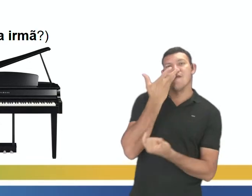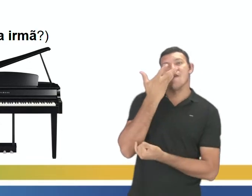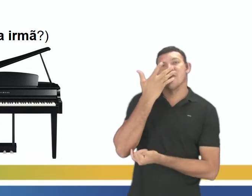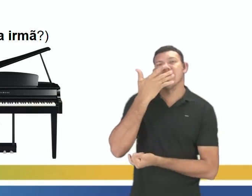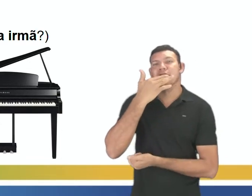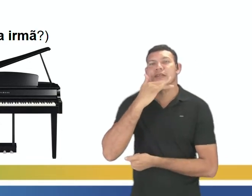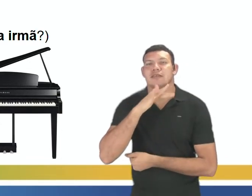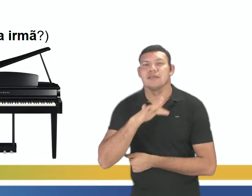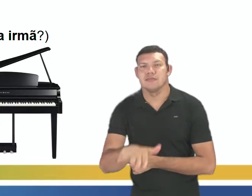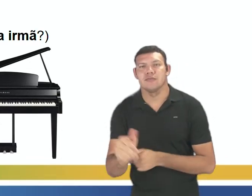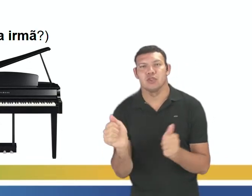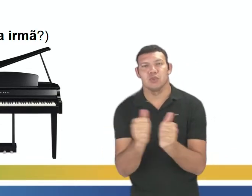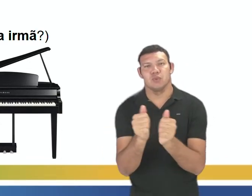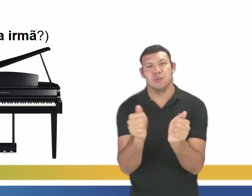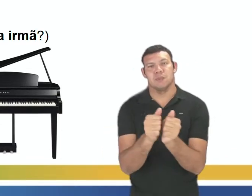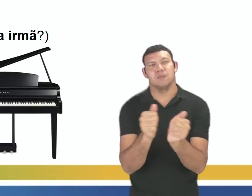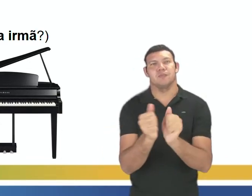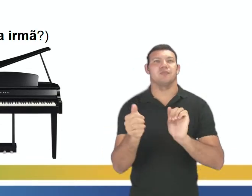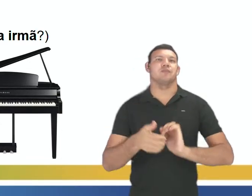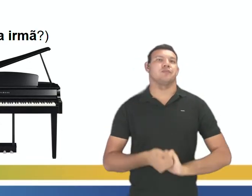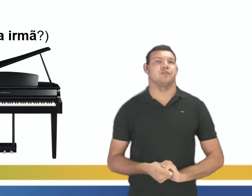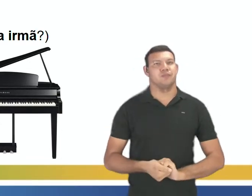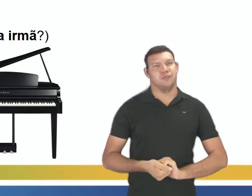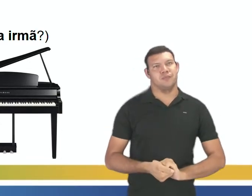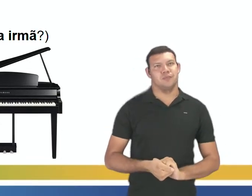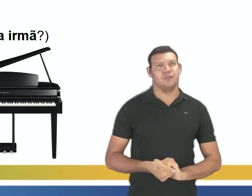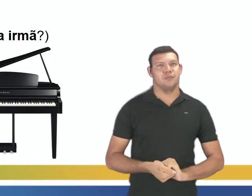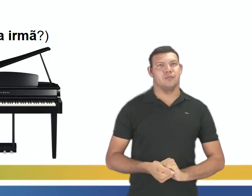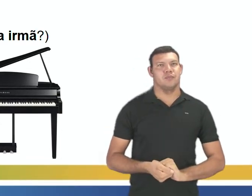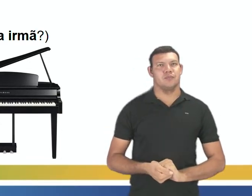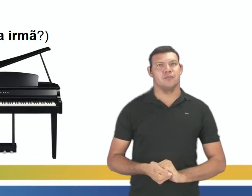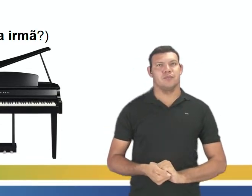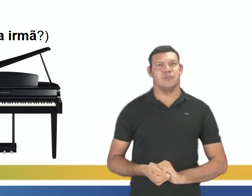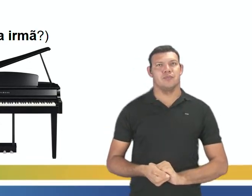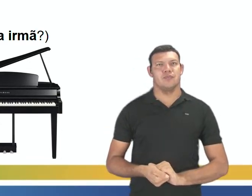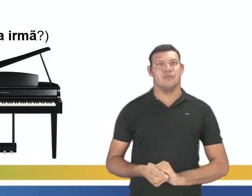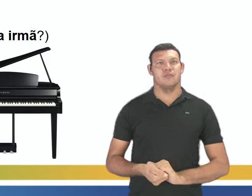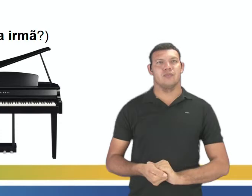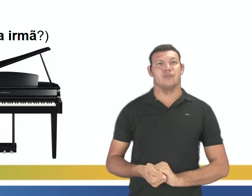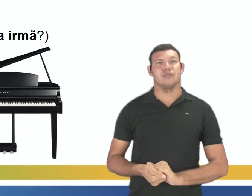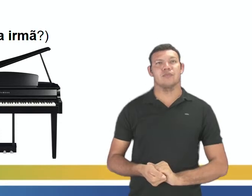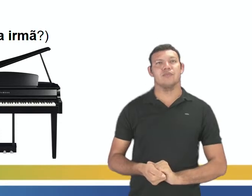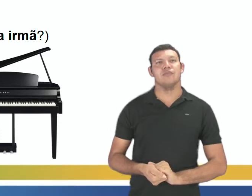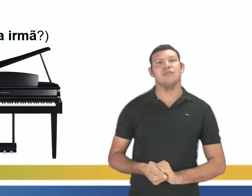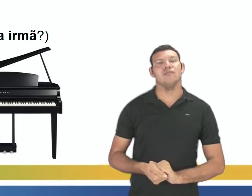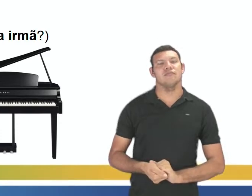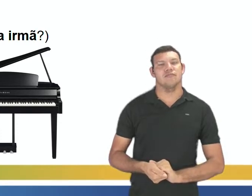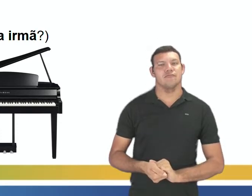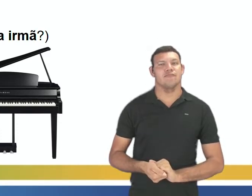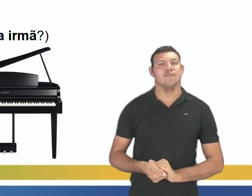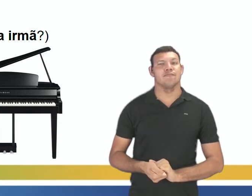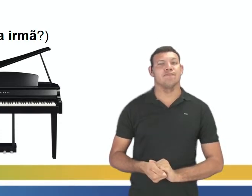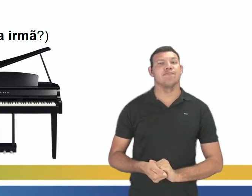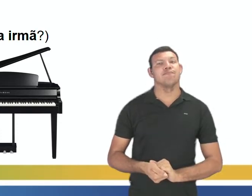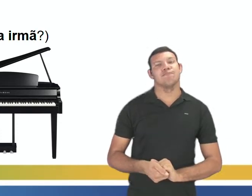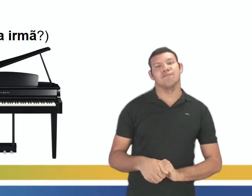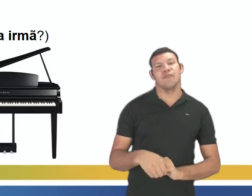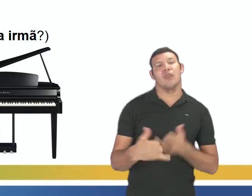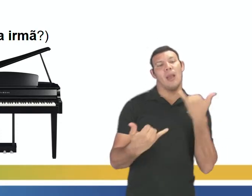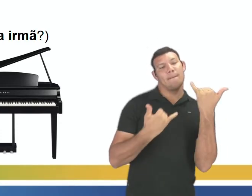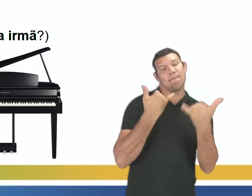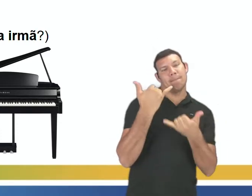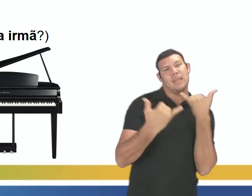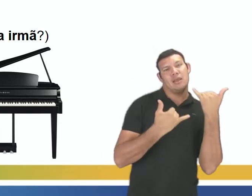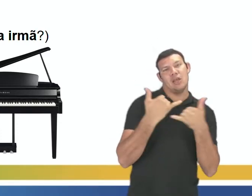we are playing with them. Estamos brincando com eles. Entenderam? The kids e them, eles têm a